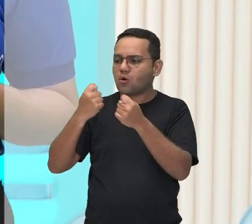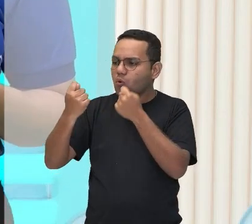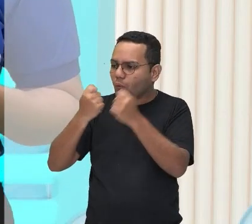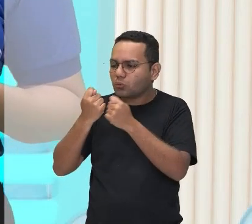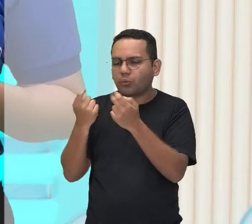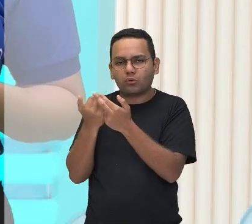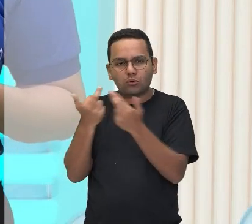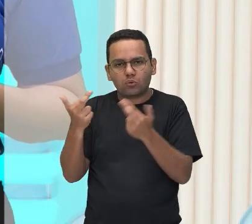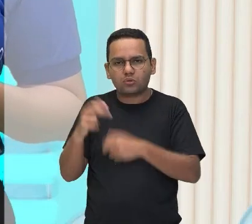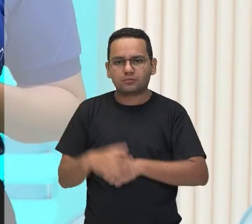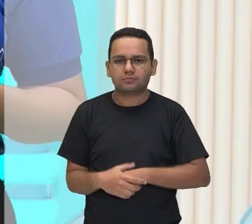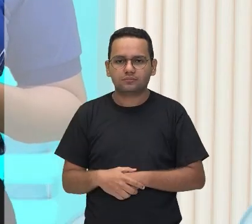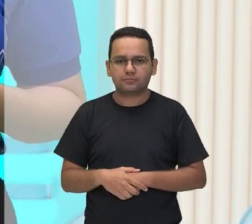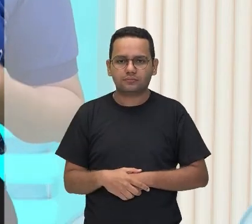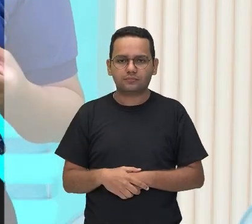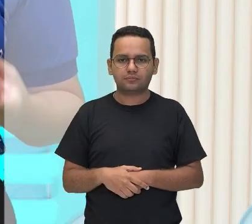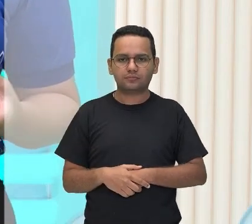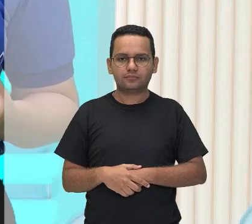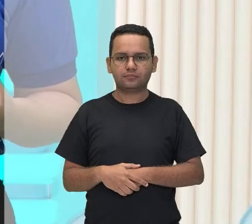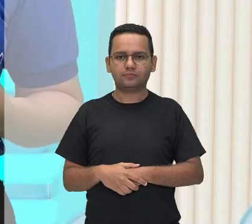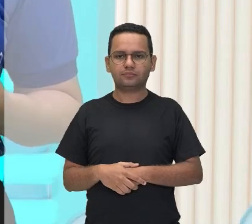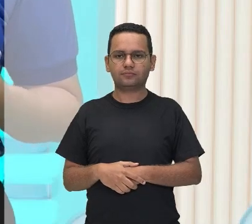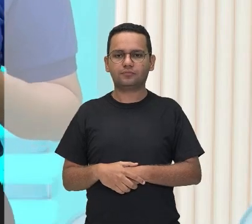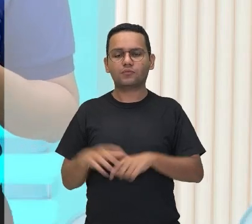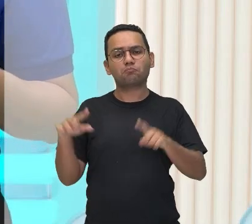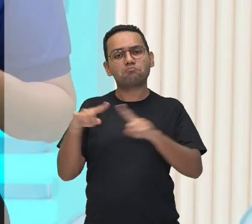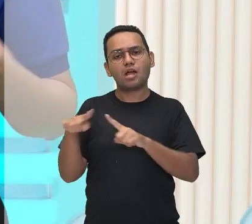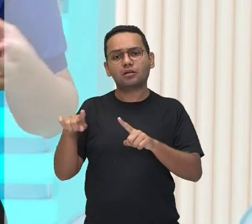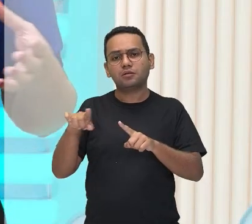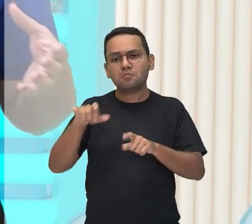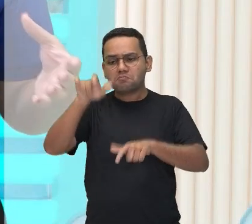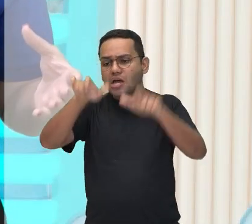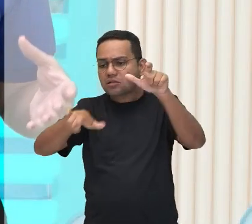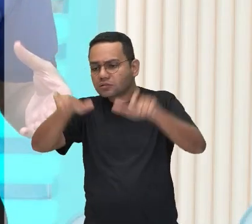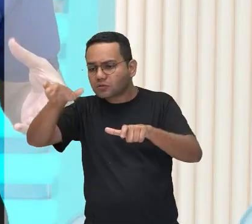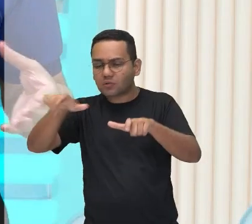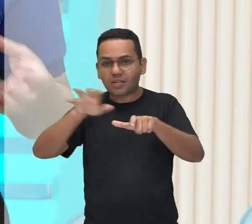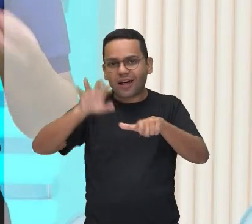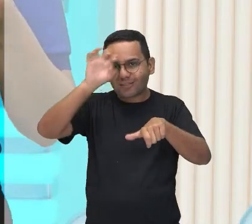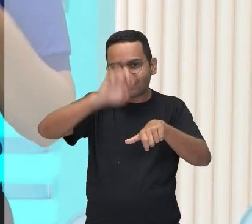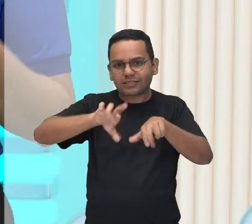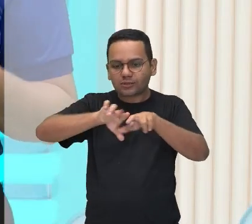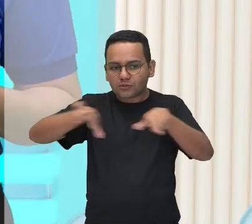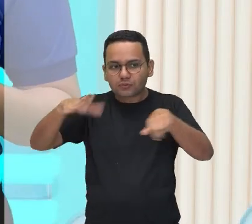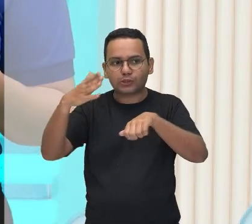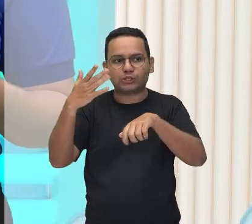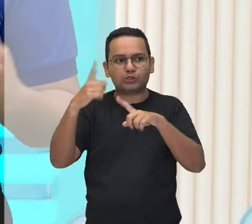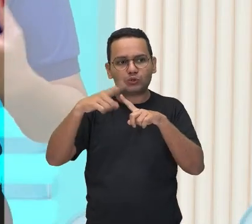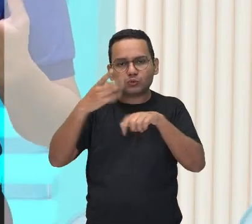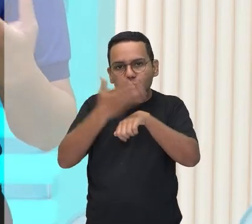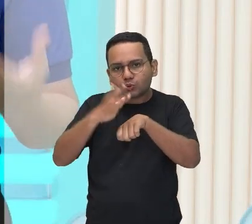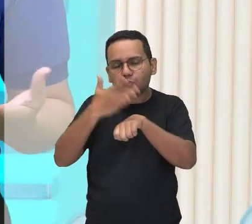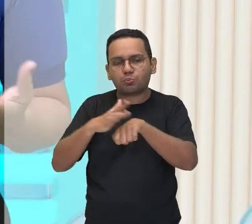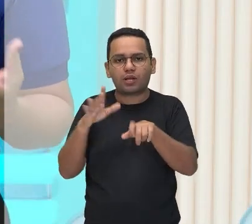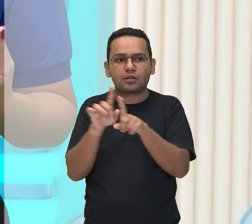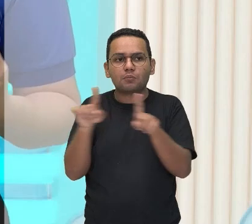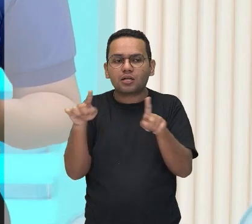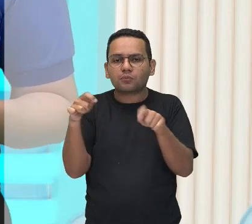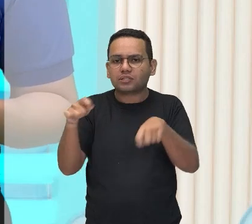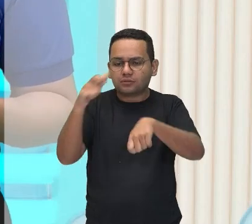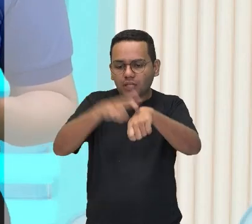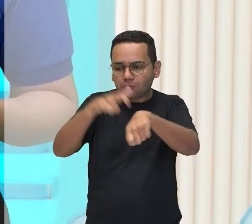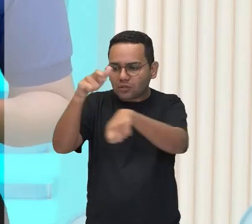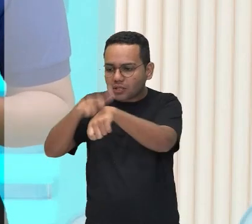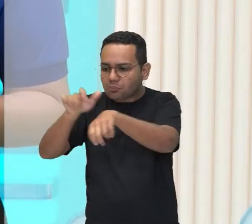responde ao processo de um jeito. Então, se ela responde diferente do seu, tem que haver o respeito,